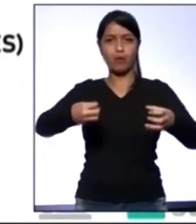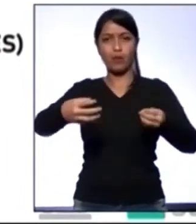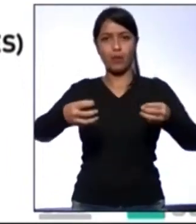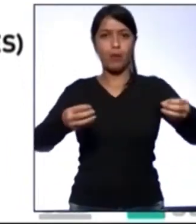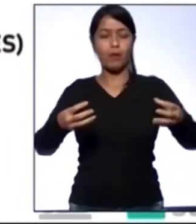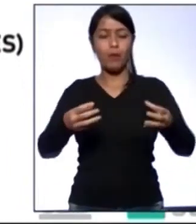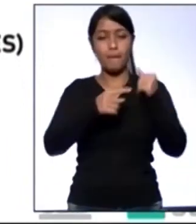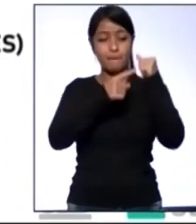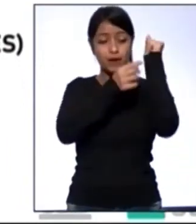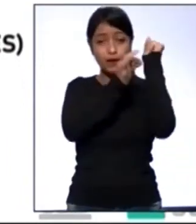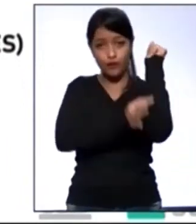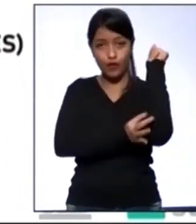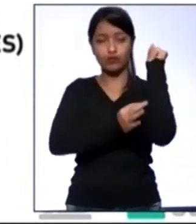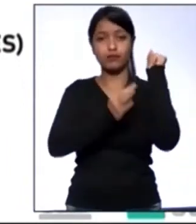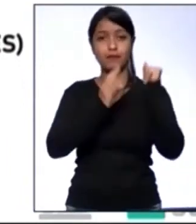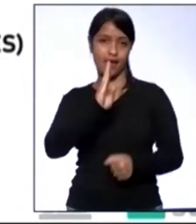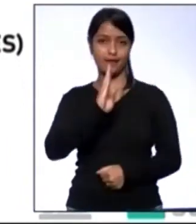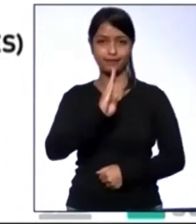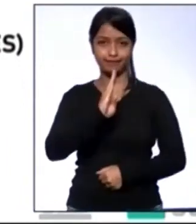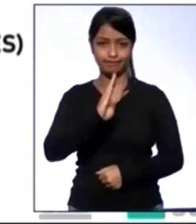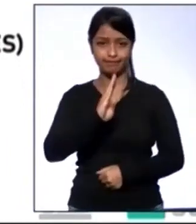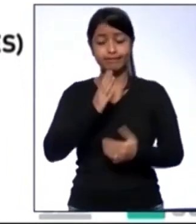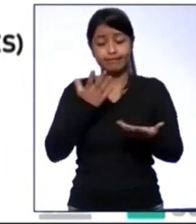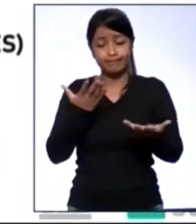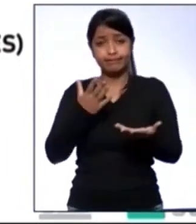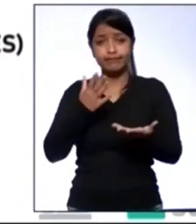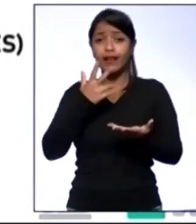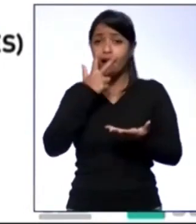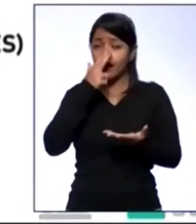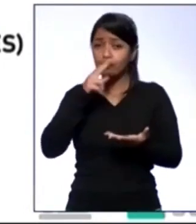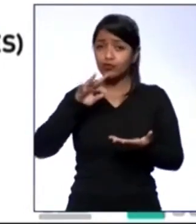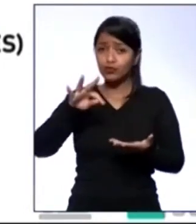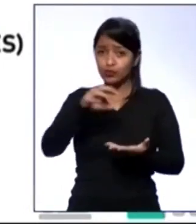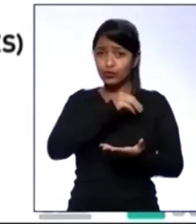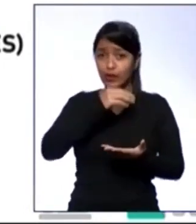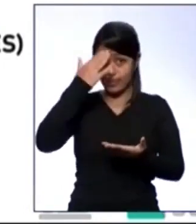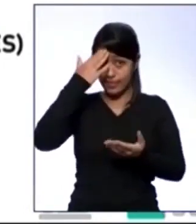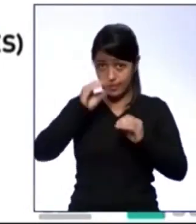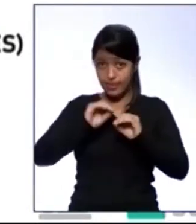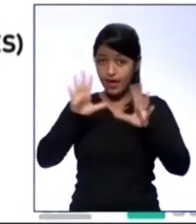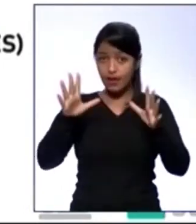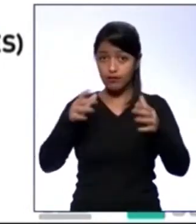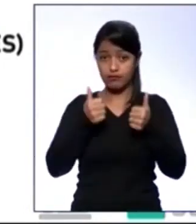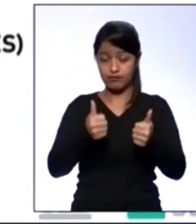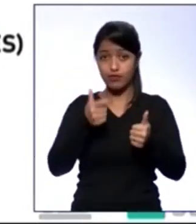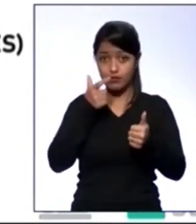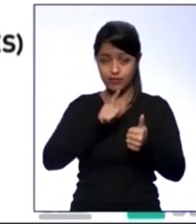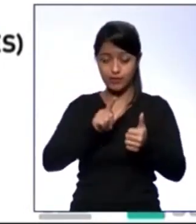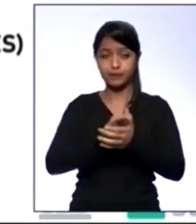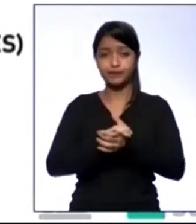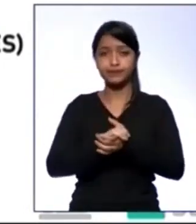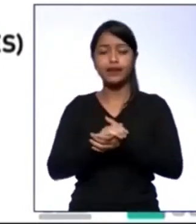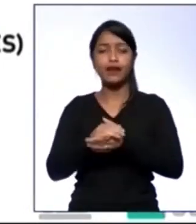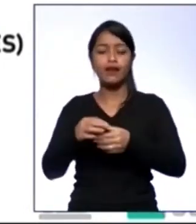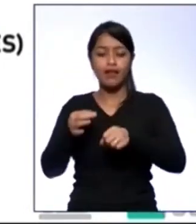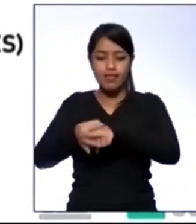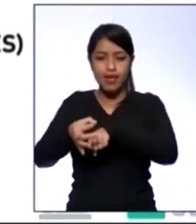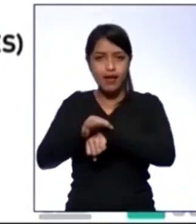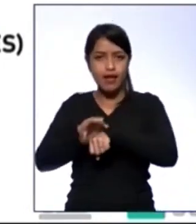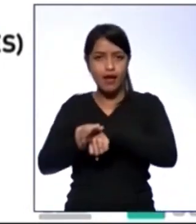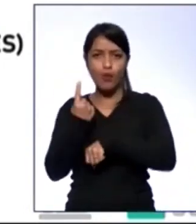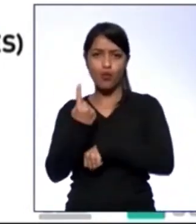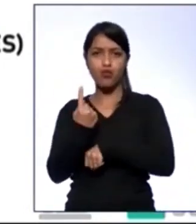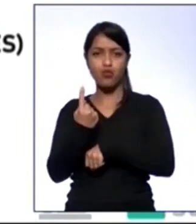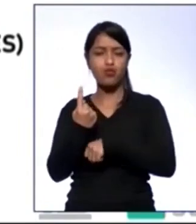B selecionado. Todo mundo, acredito eu, que entendeu aqui o porquê. Uma célula só não é